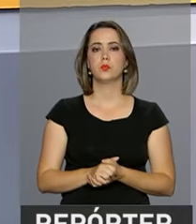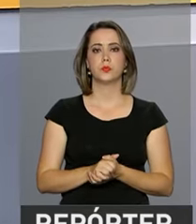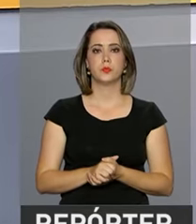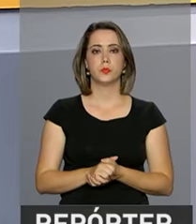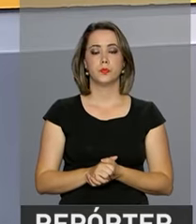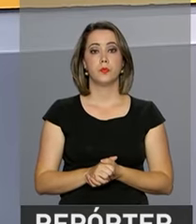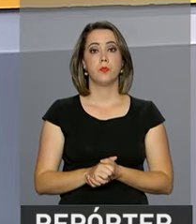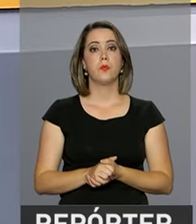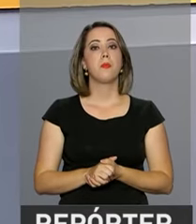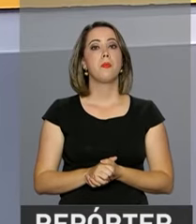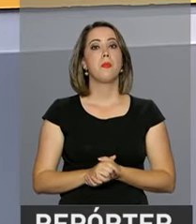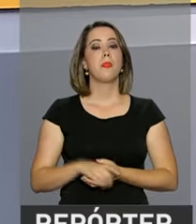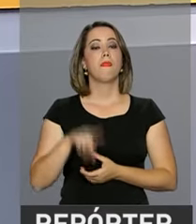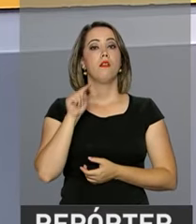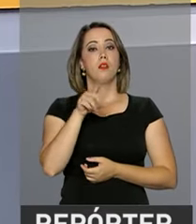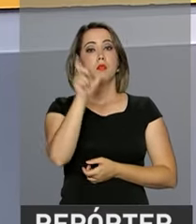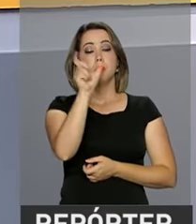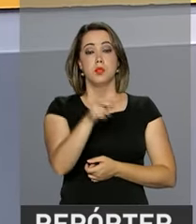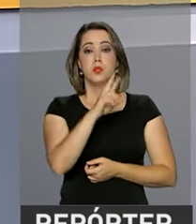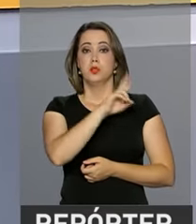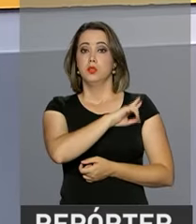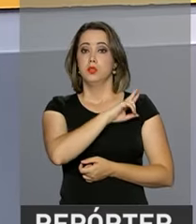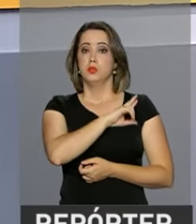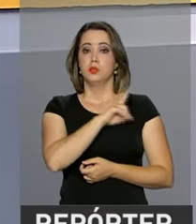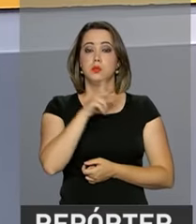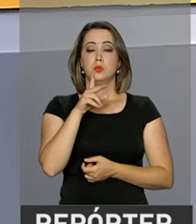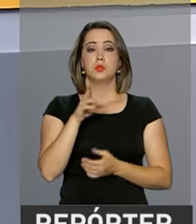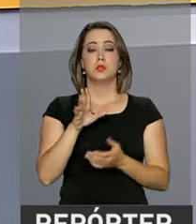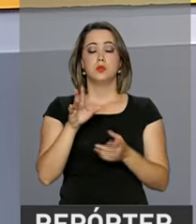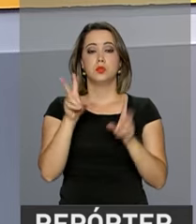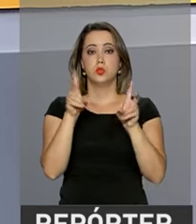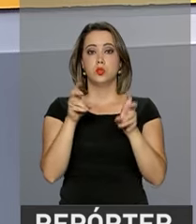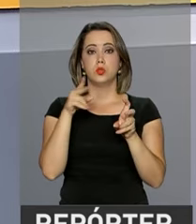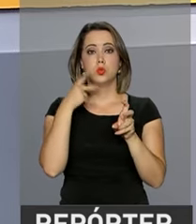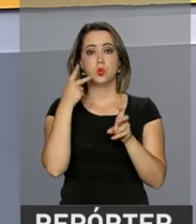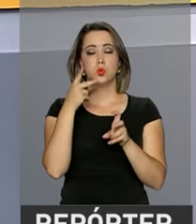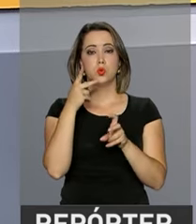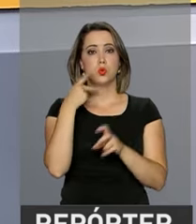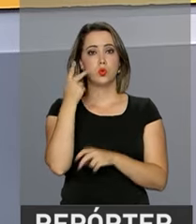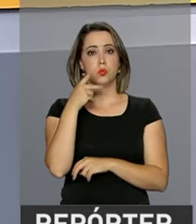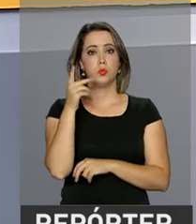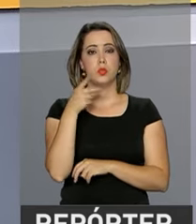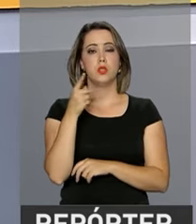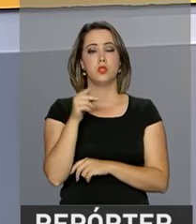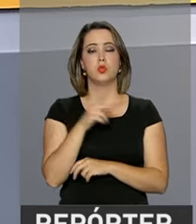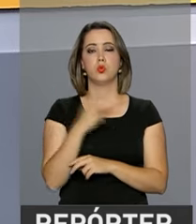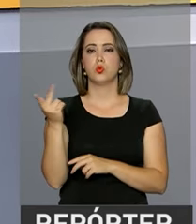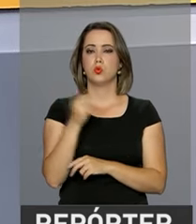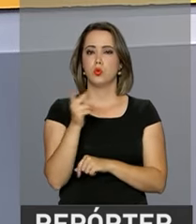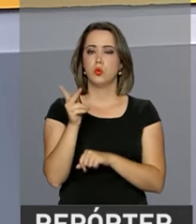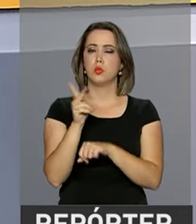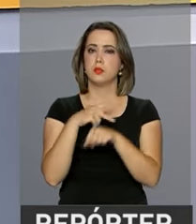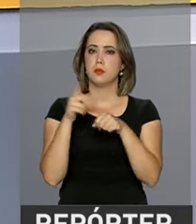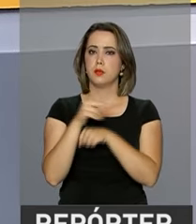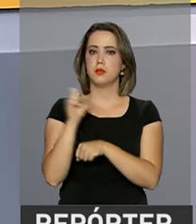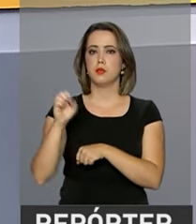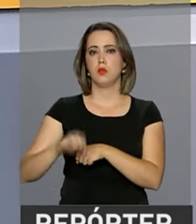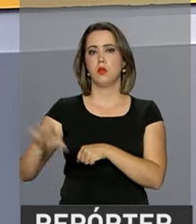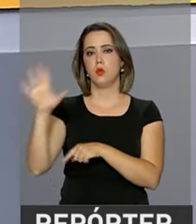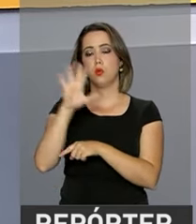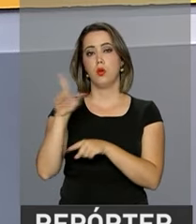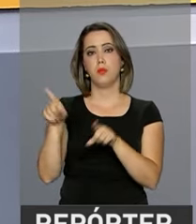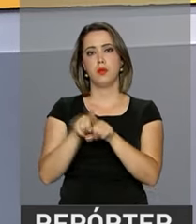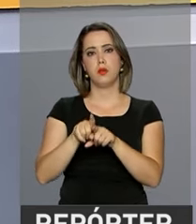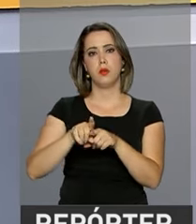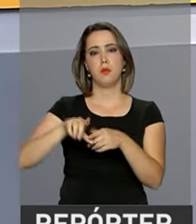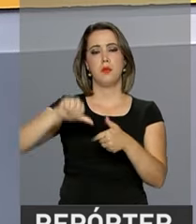O subsecretário-geral de Assuntos Políticos Multilaterais, Europa e América do Norte, falou também sobre os atos e